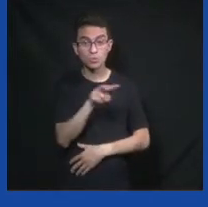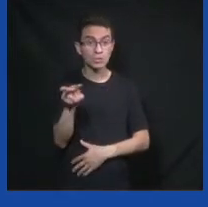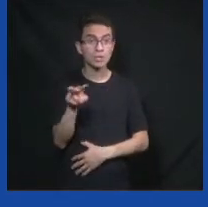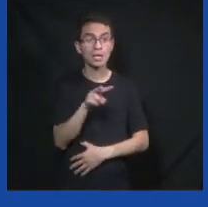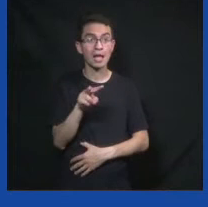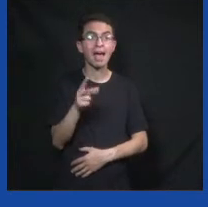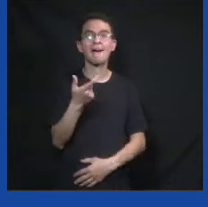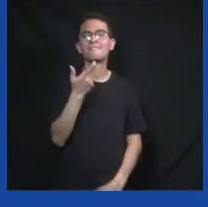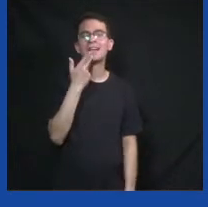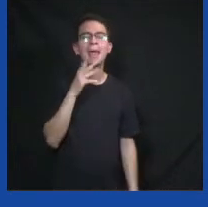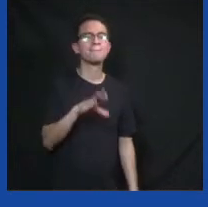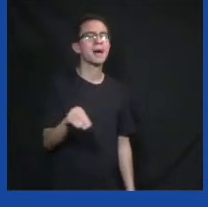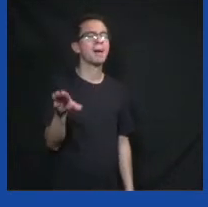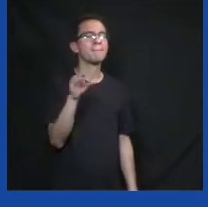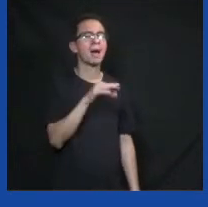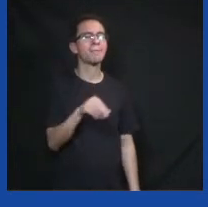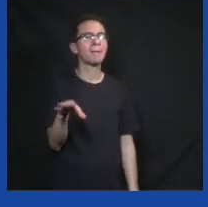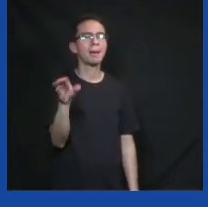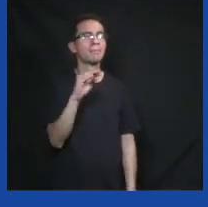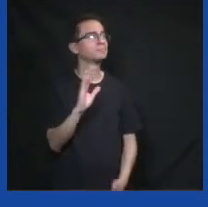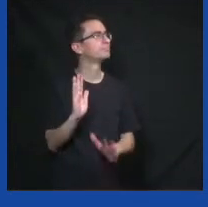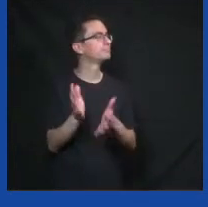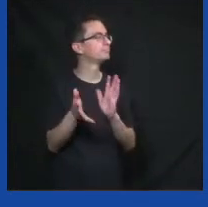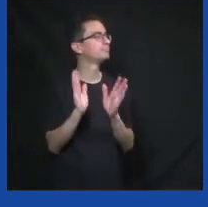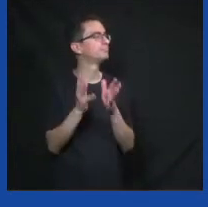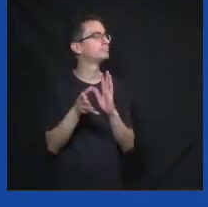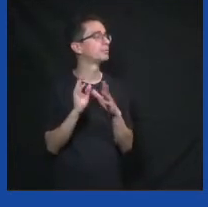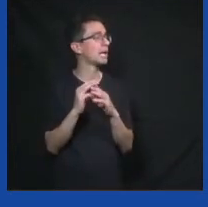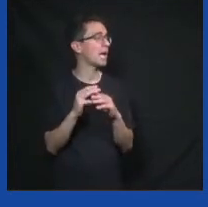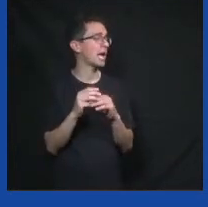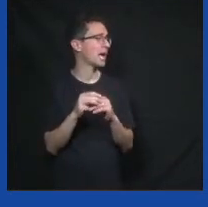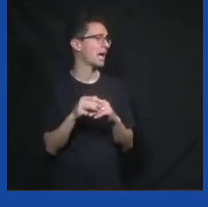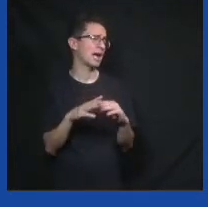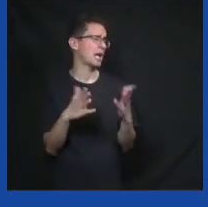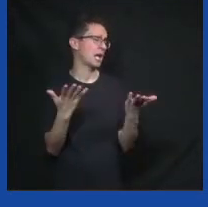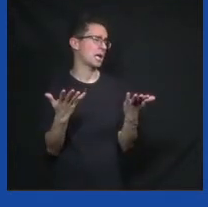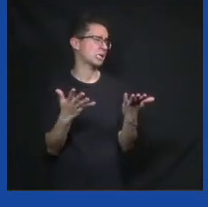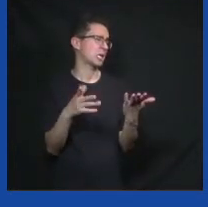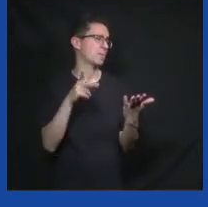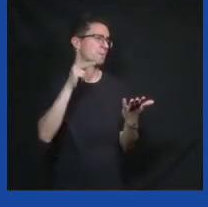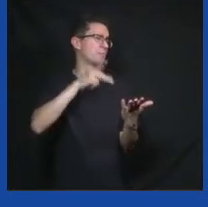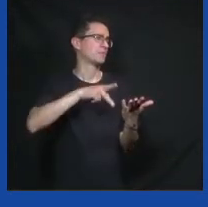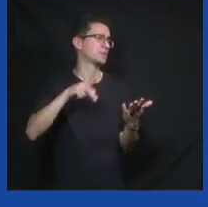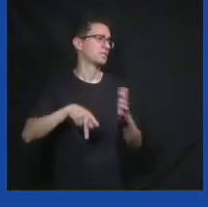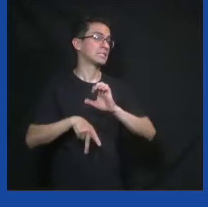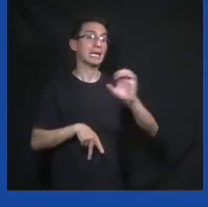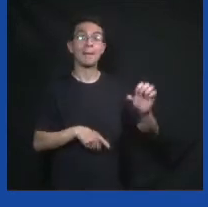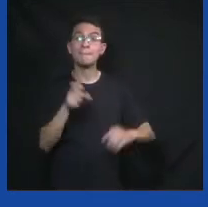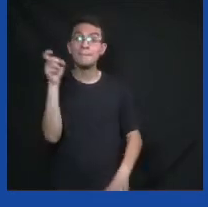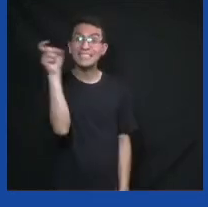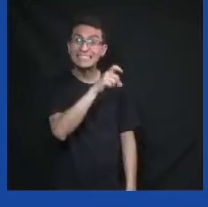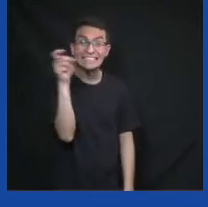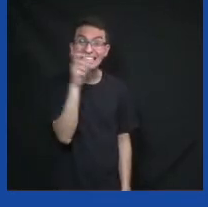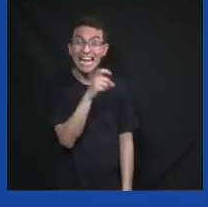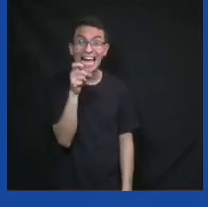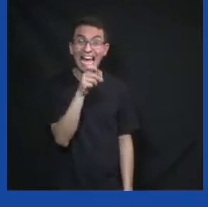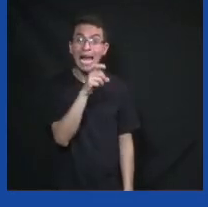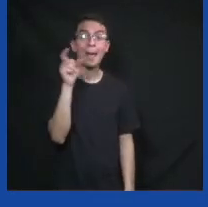essas falácias pequenas de que tanto professor é de esquerda. Mentira,